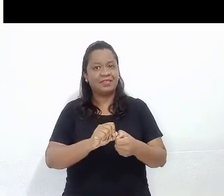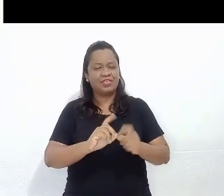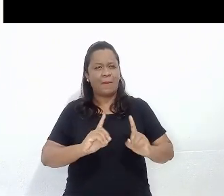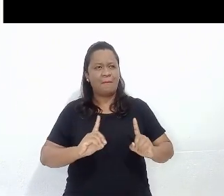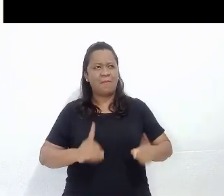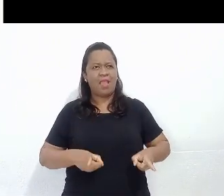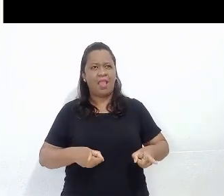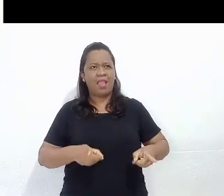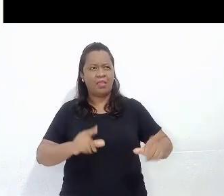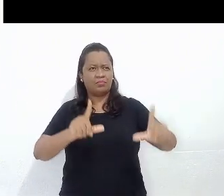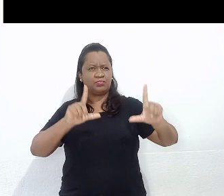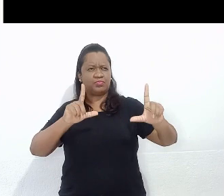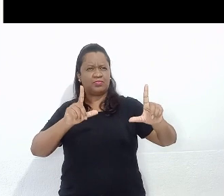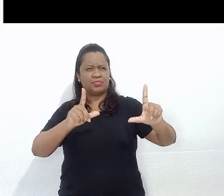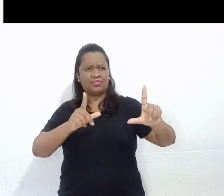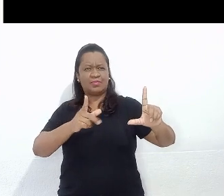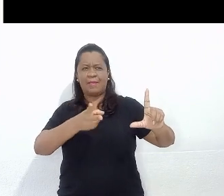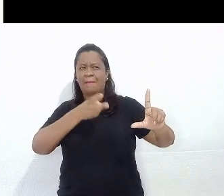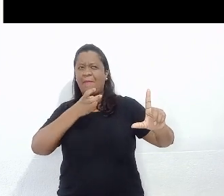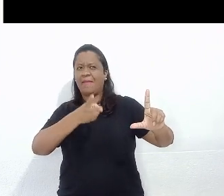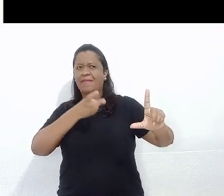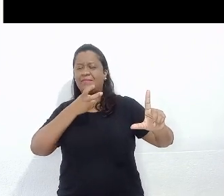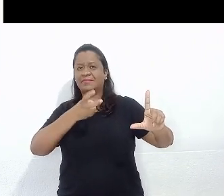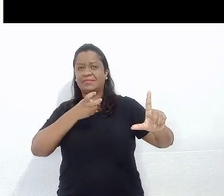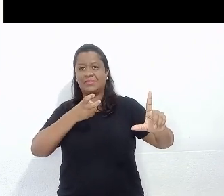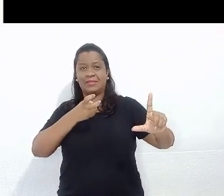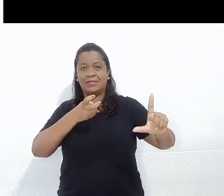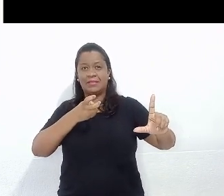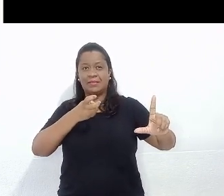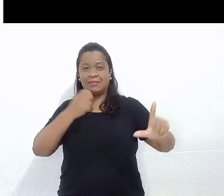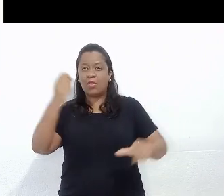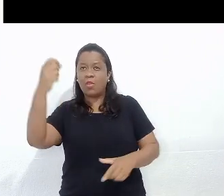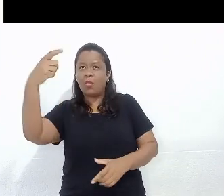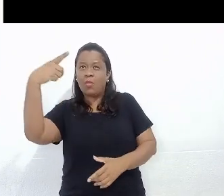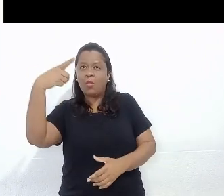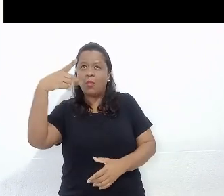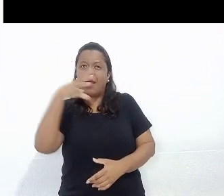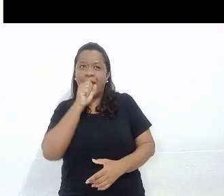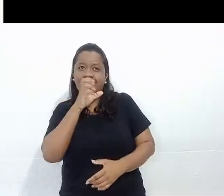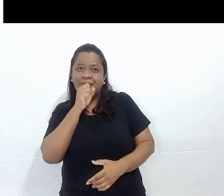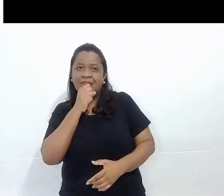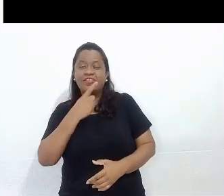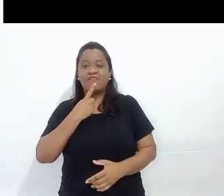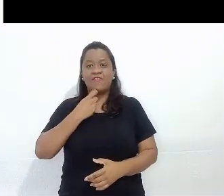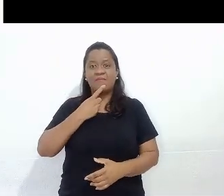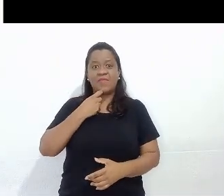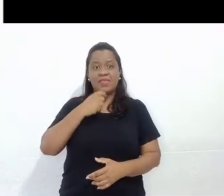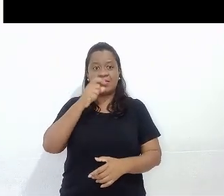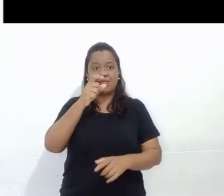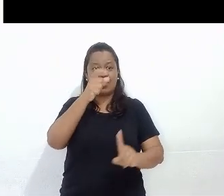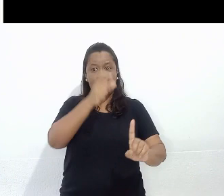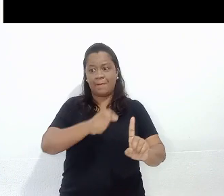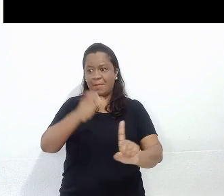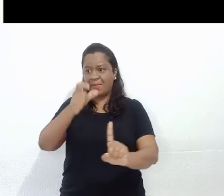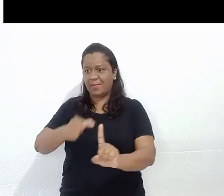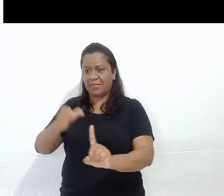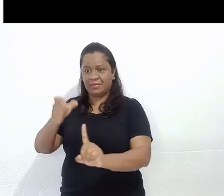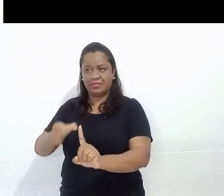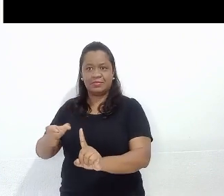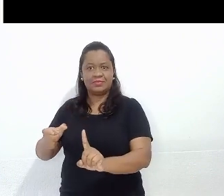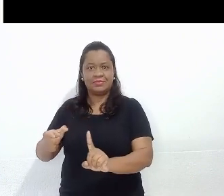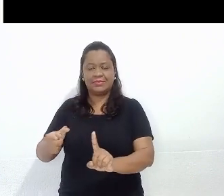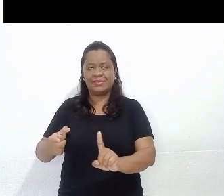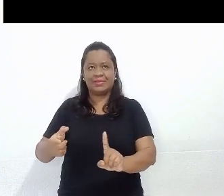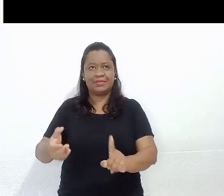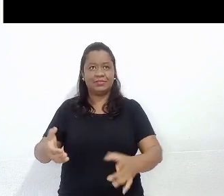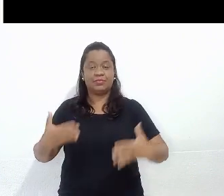sente aquela luz meio laranja, meio vermelho, e aqueles personagens o tempo inteiro ali, quase um